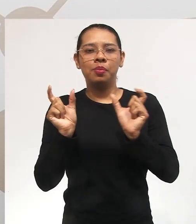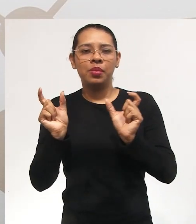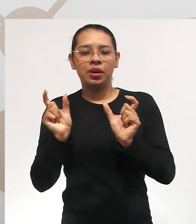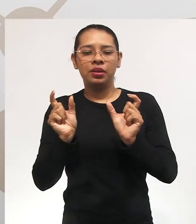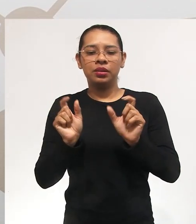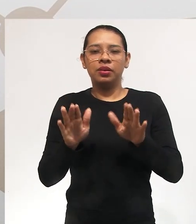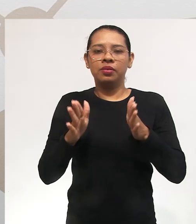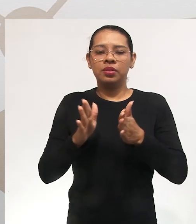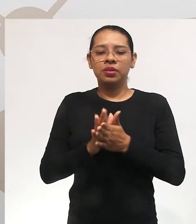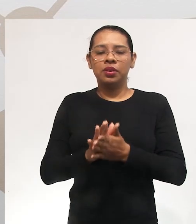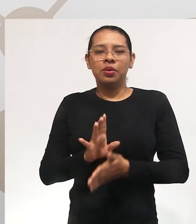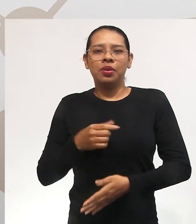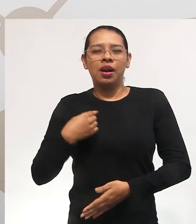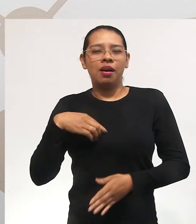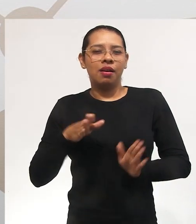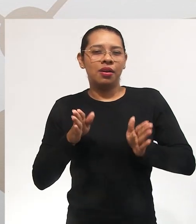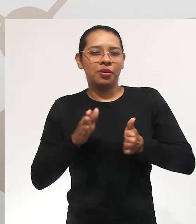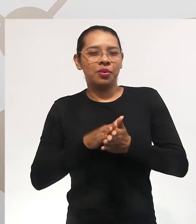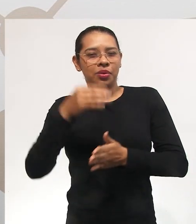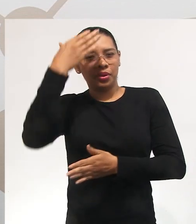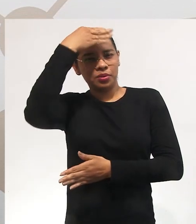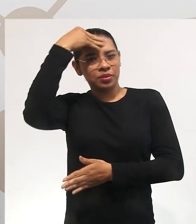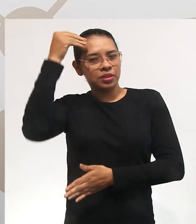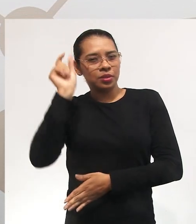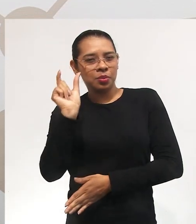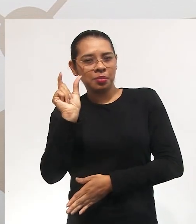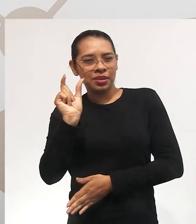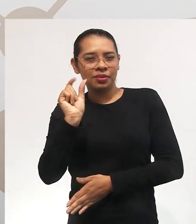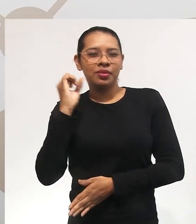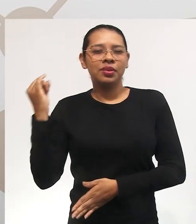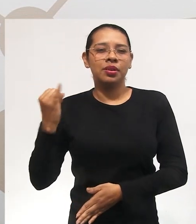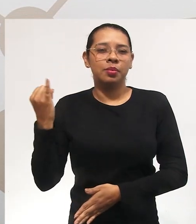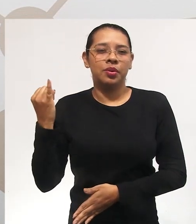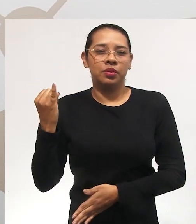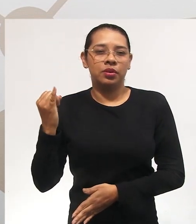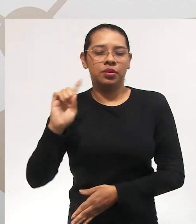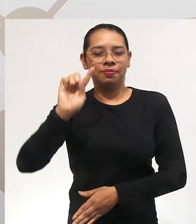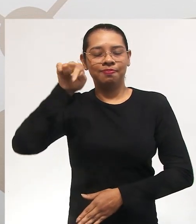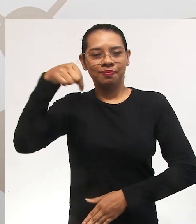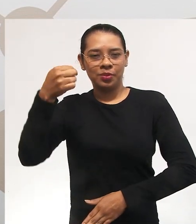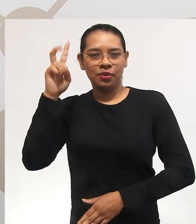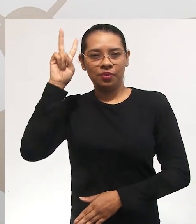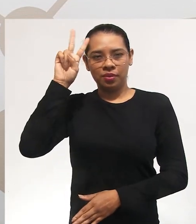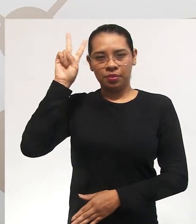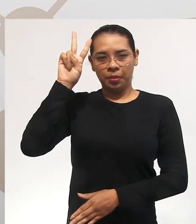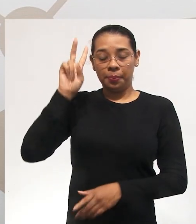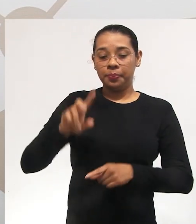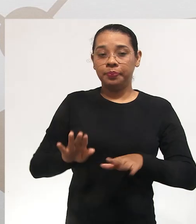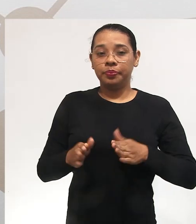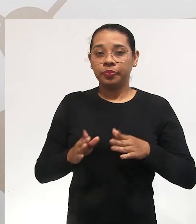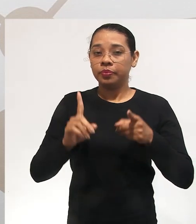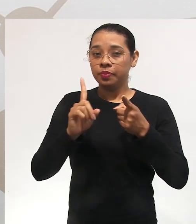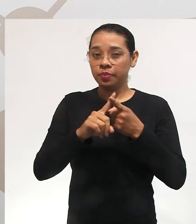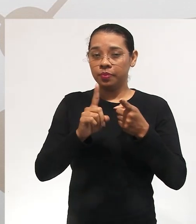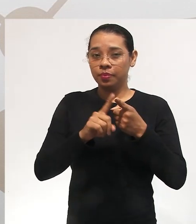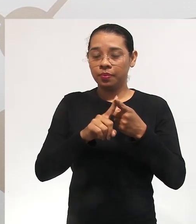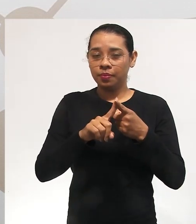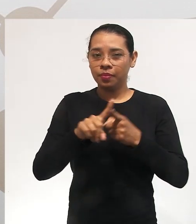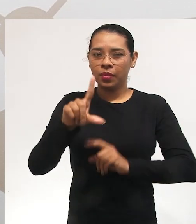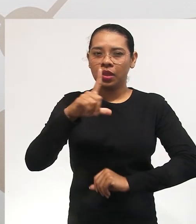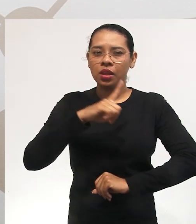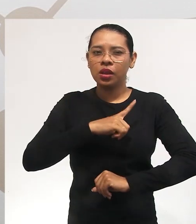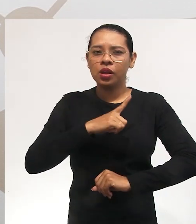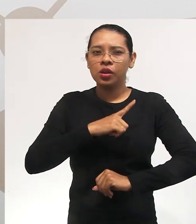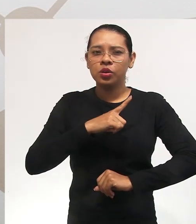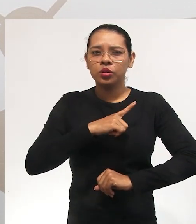Não é compulsório, então depois eu lembro a palavra. Então, eles ficavam a critério de usar ou não. E o PCN,